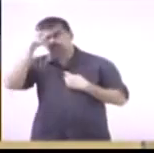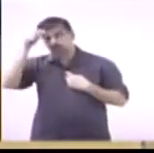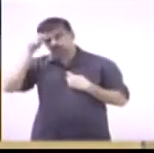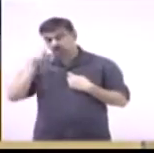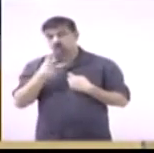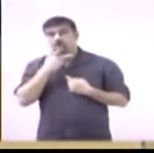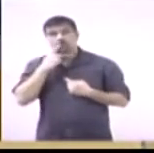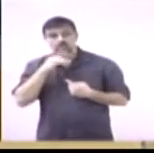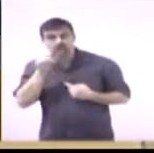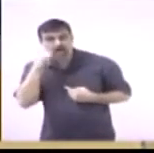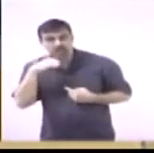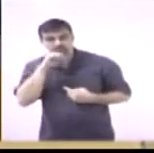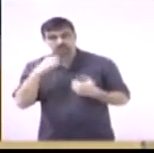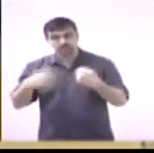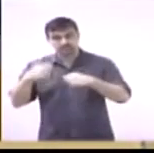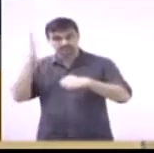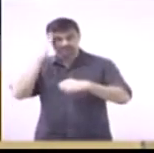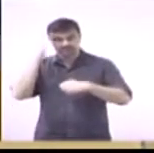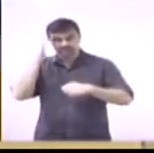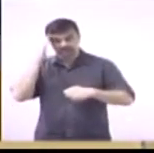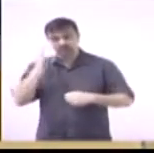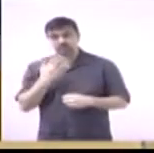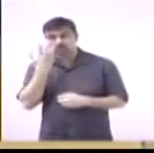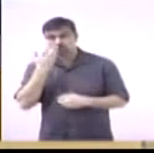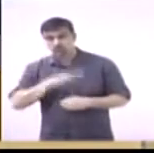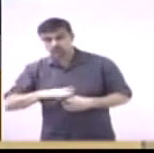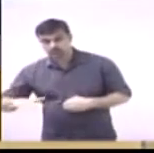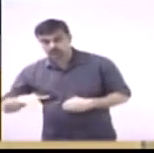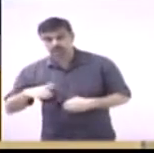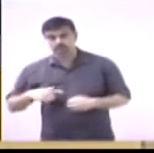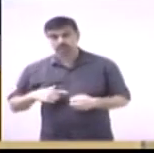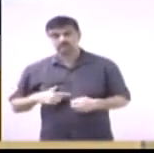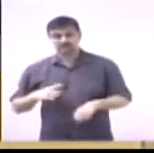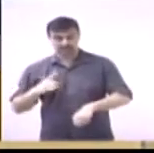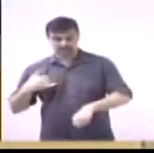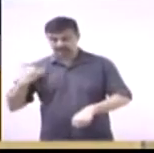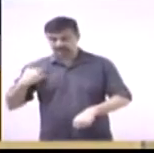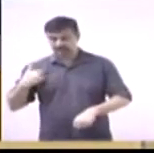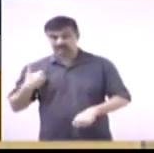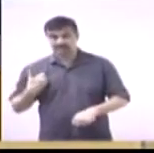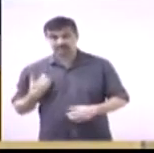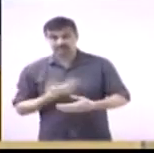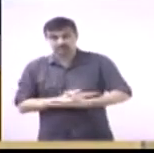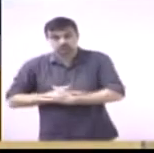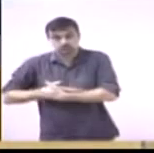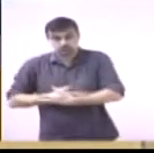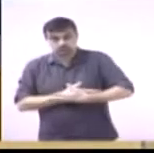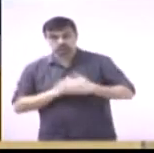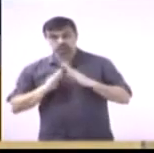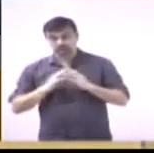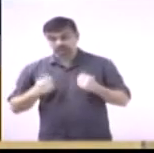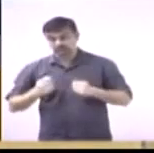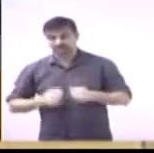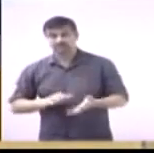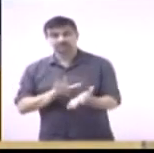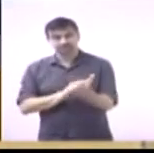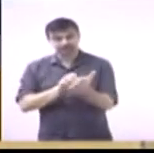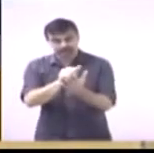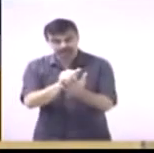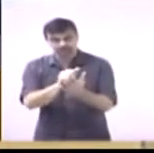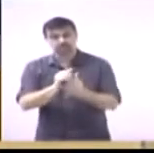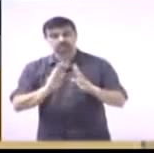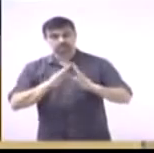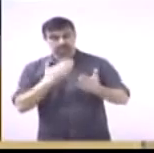precisam saber que as crianças, ao chegar na idade de EMEI, é obrigatório que esteja na escola,